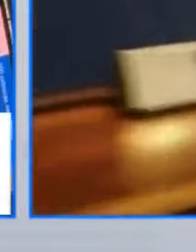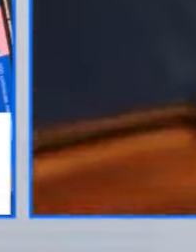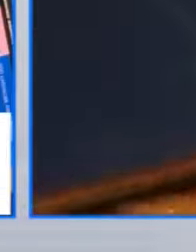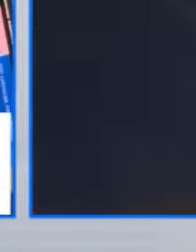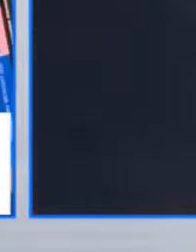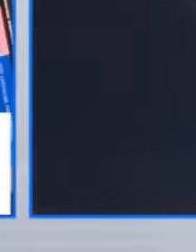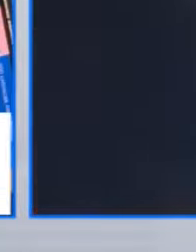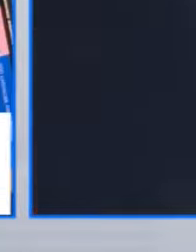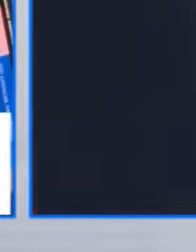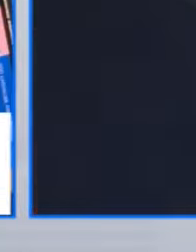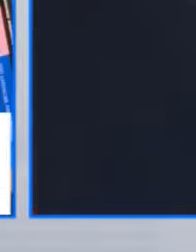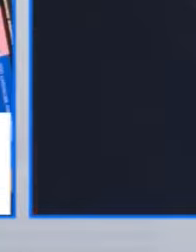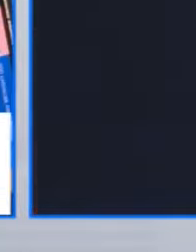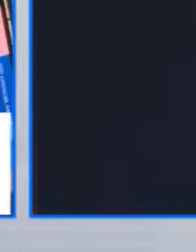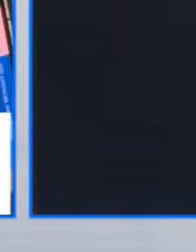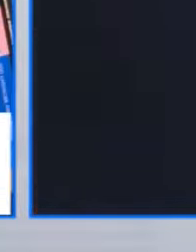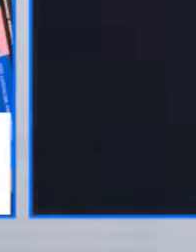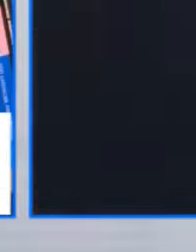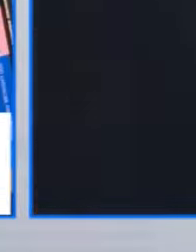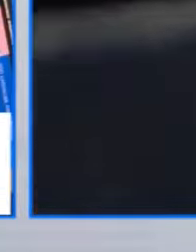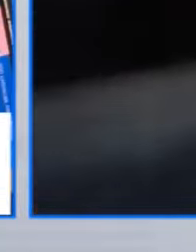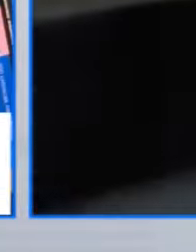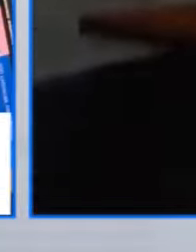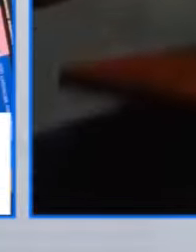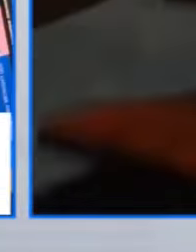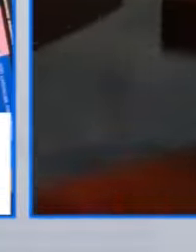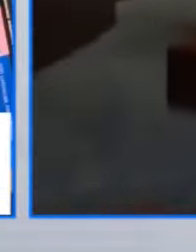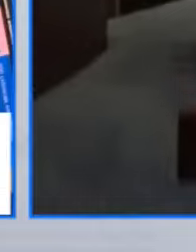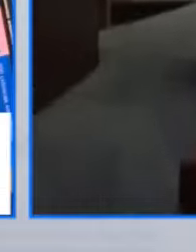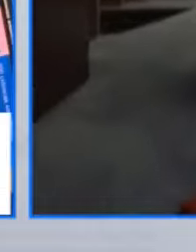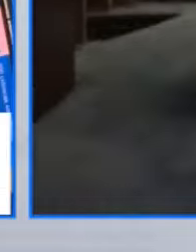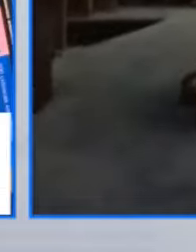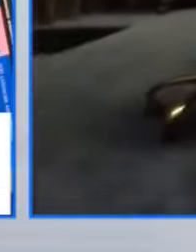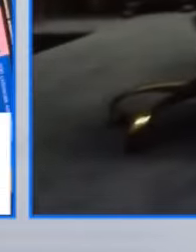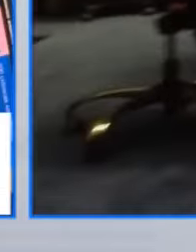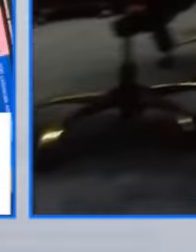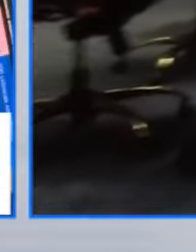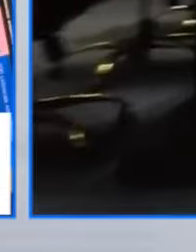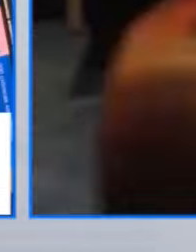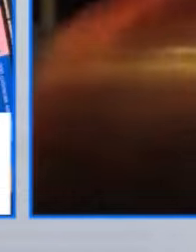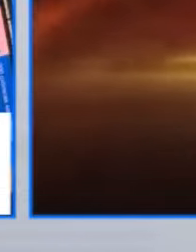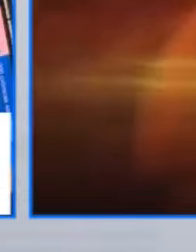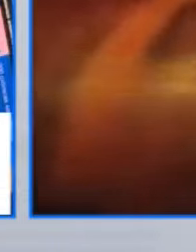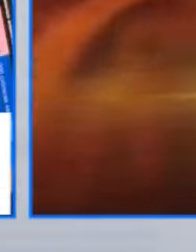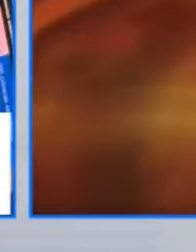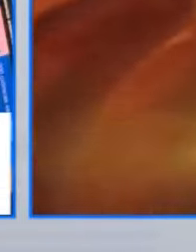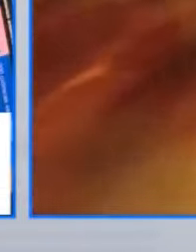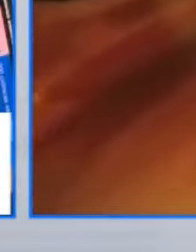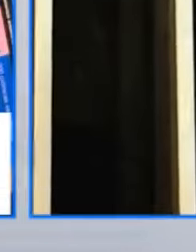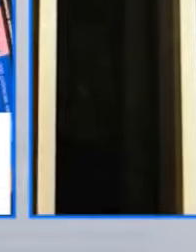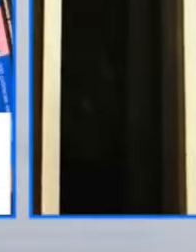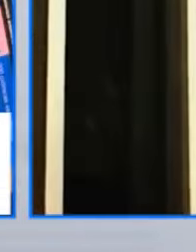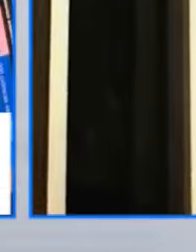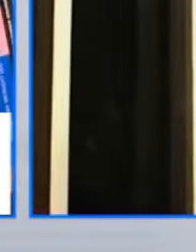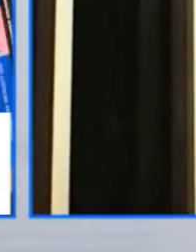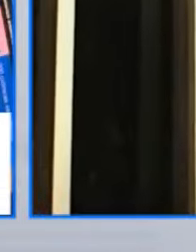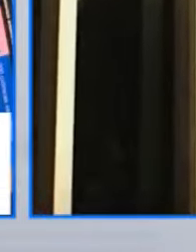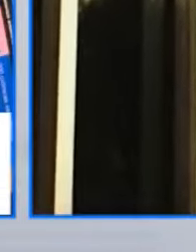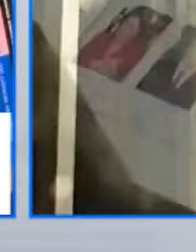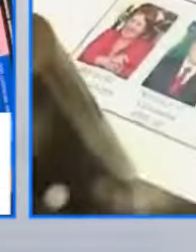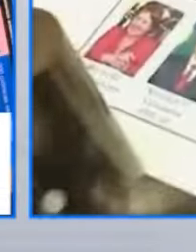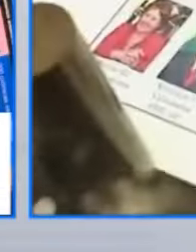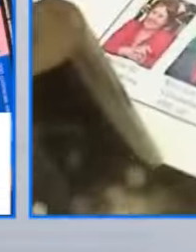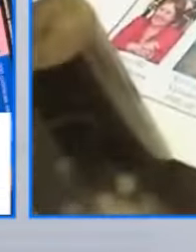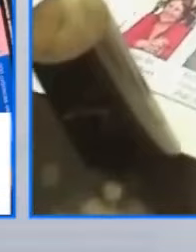nenhuma isso é bom para aqueles que têm manchas no seu histórico político isso é bom para aqueles que querem